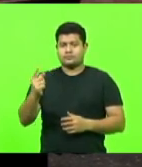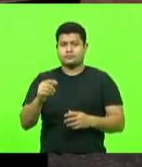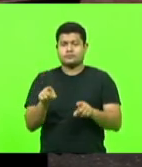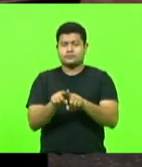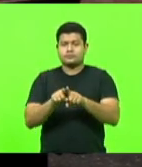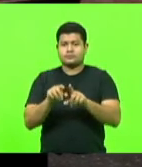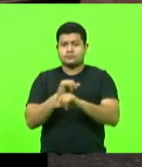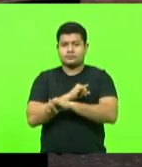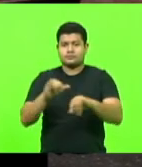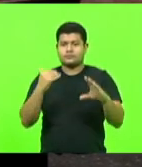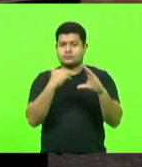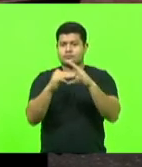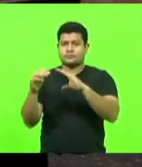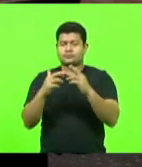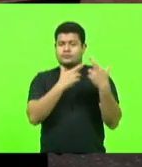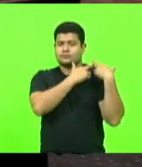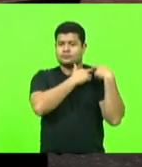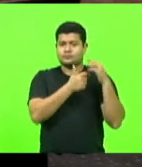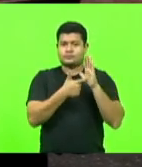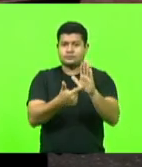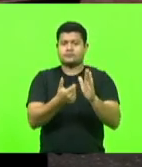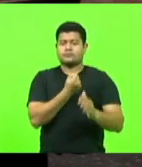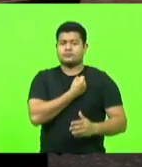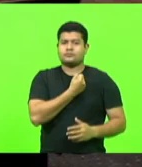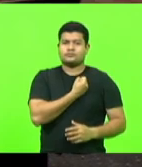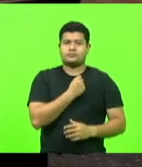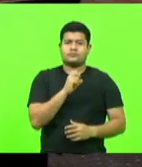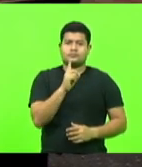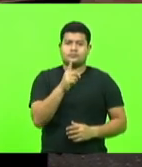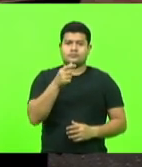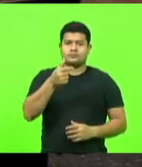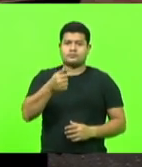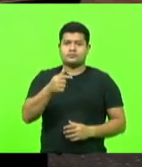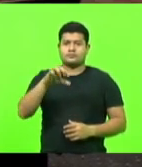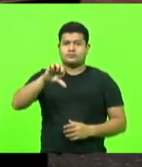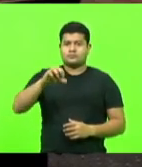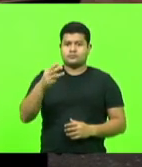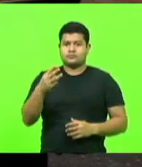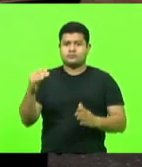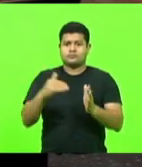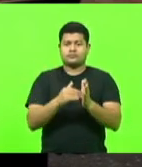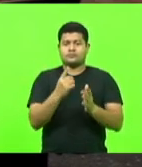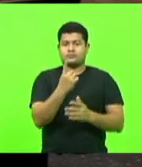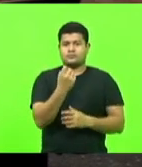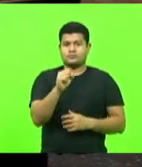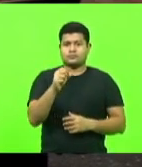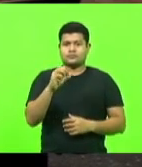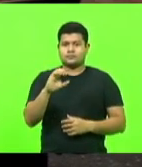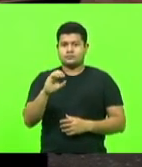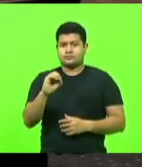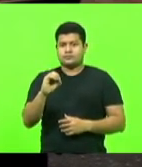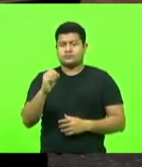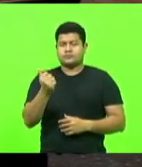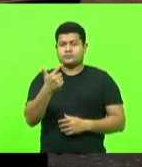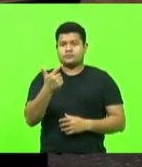destinatários as indicações, números 1.793 a 1.812-2021.